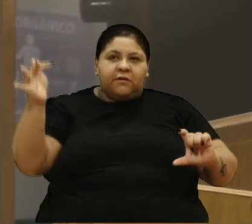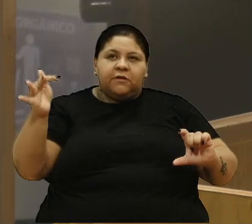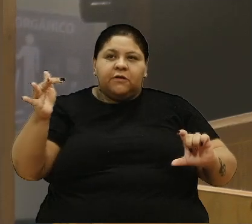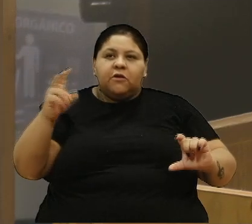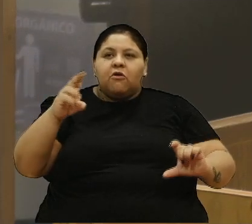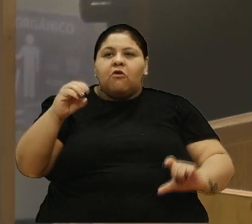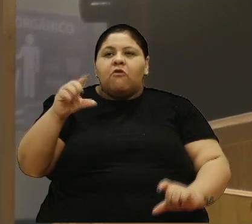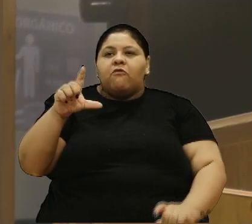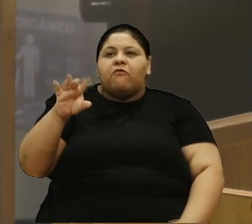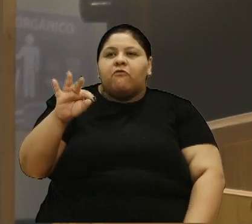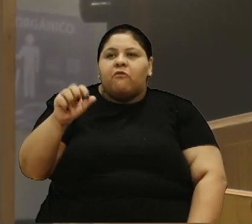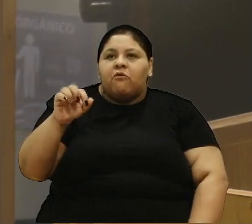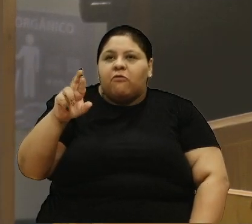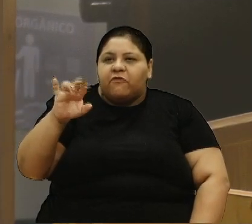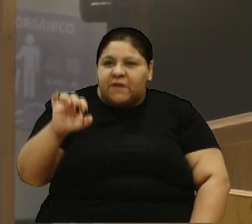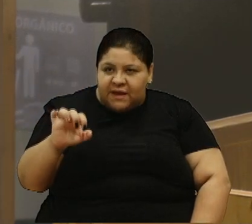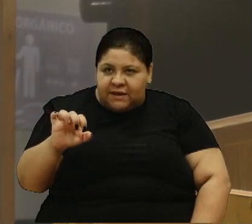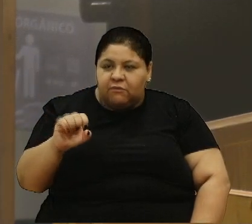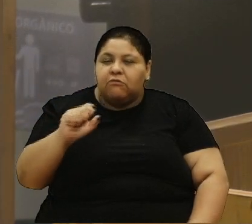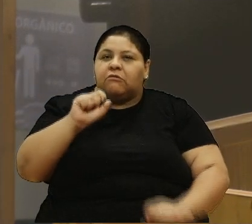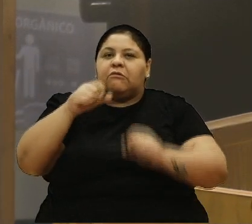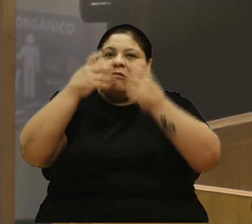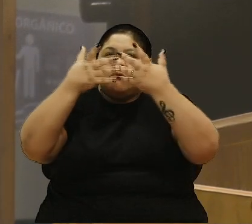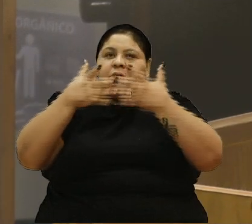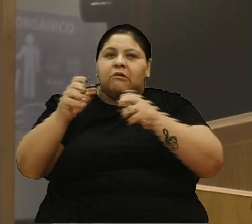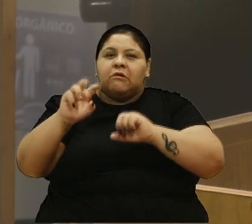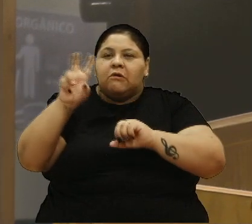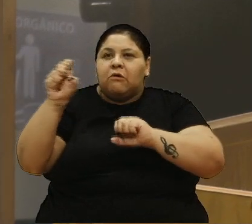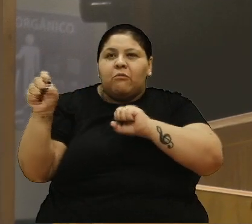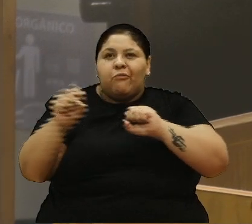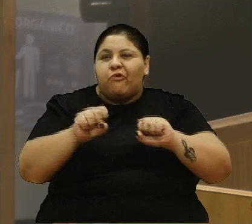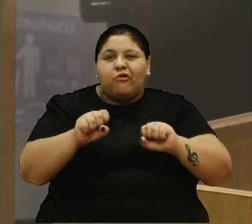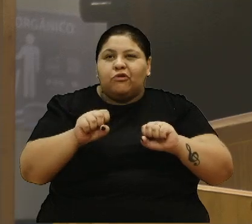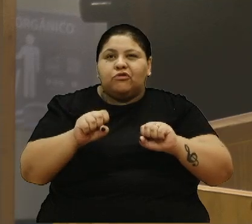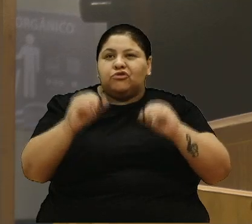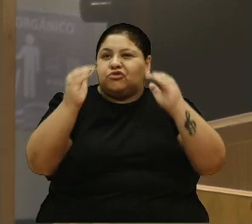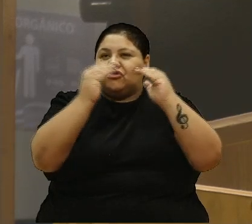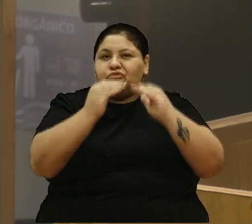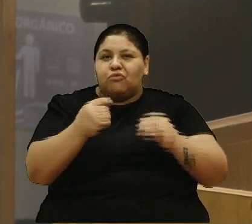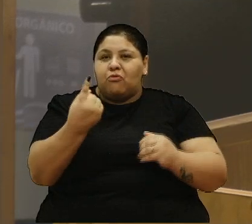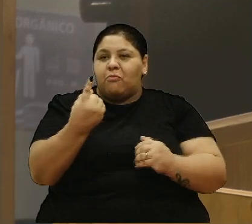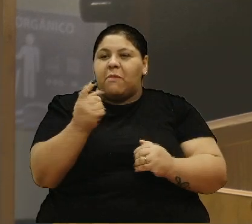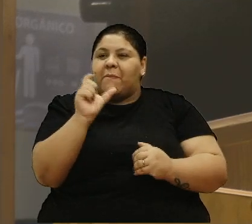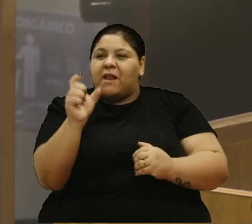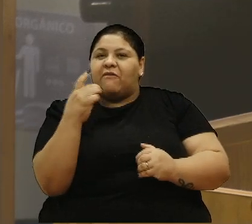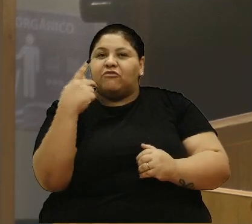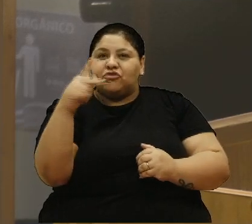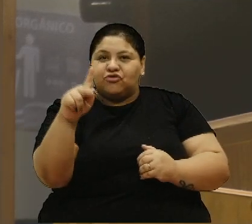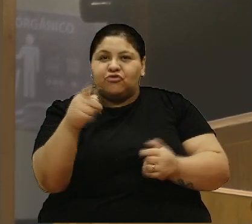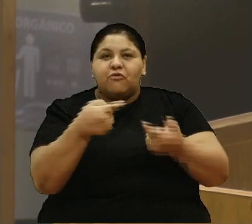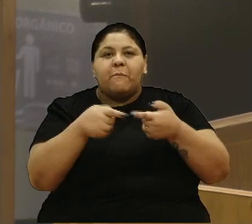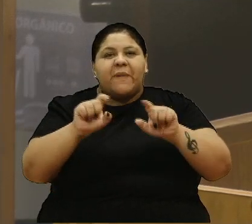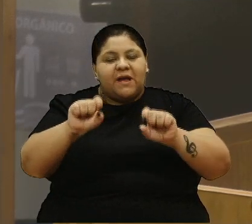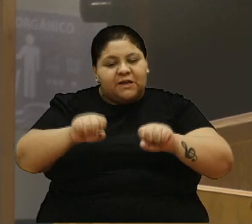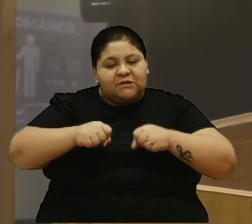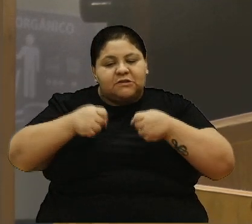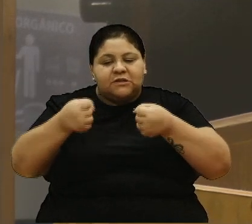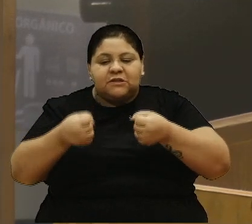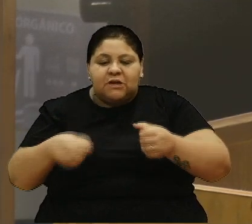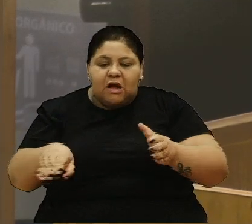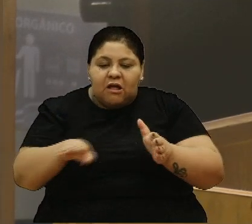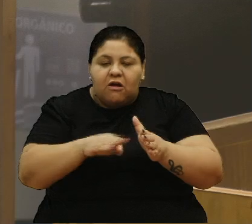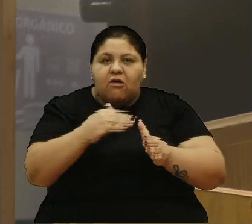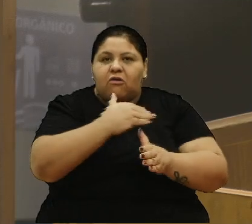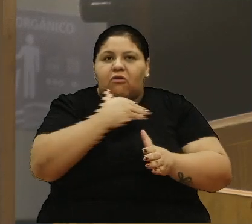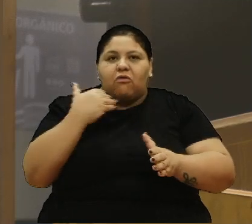Voltaire, que diz o seguinte: posso não concordar com uma só palavra sua, mas defenderei até a morte